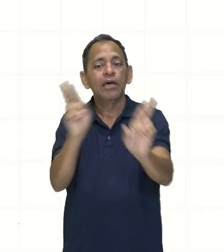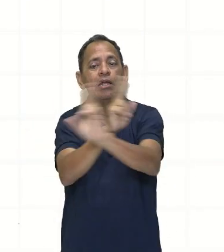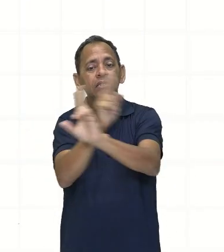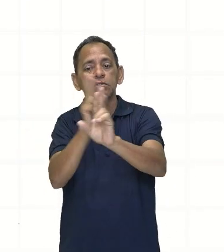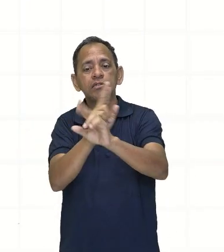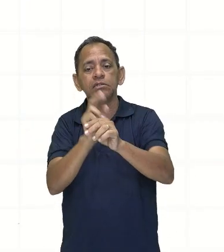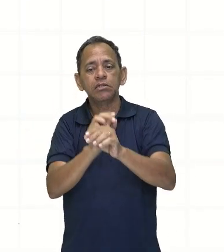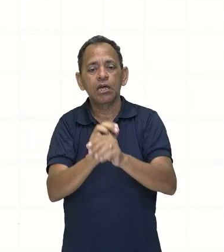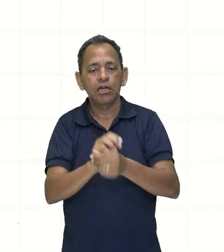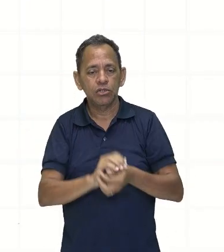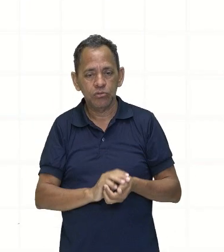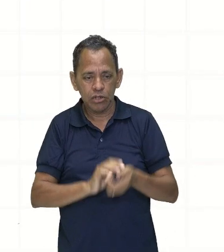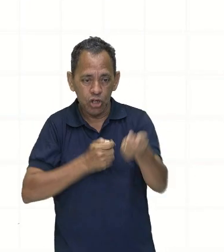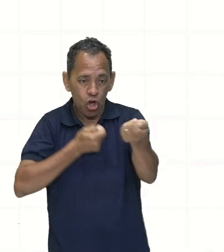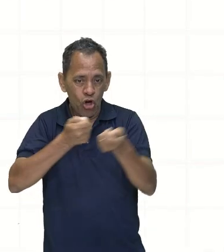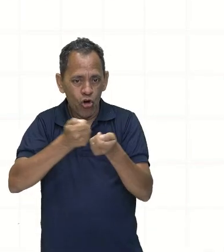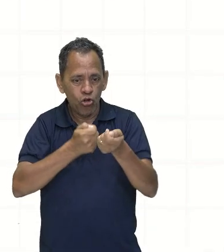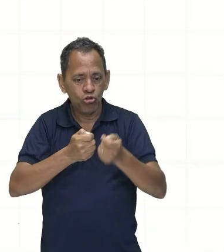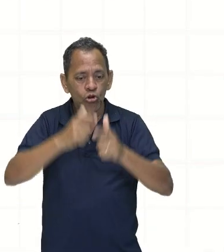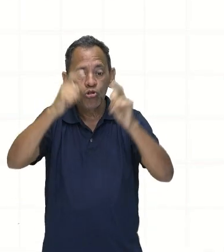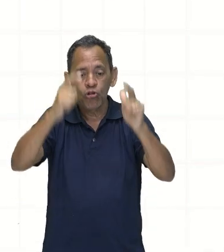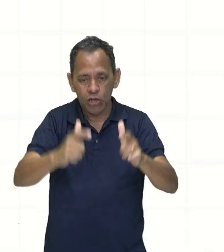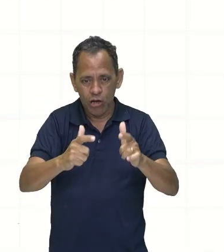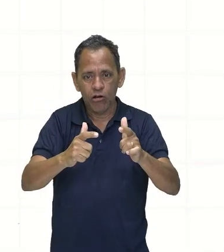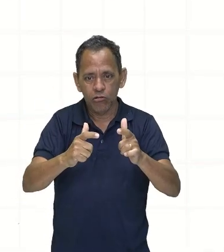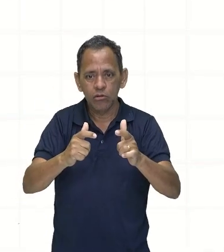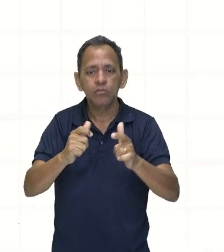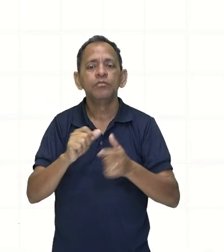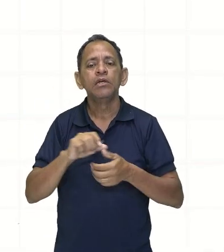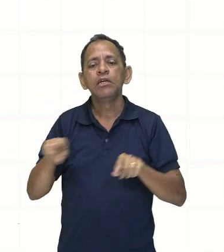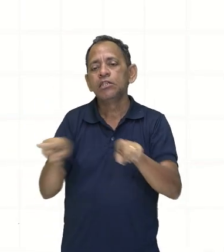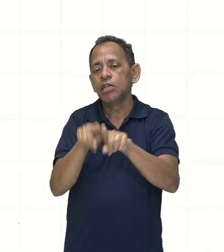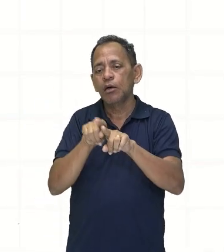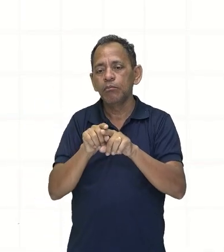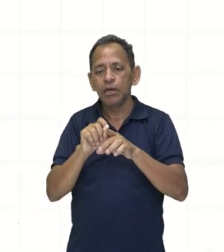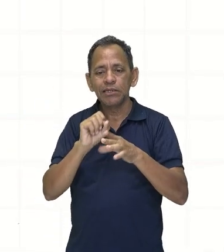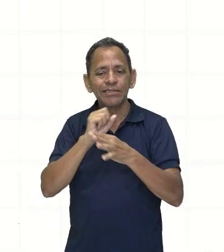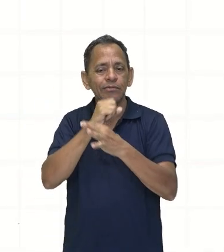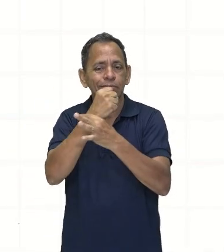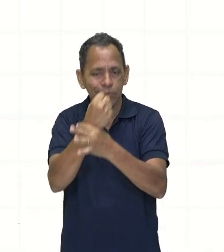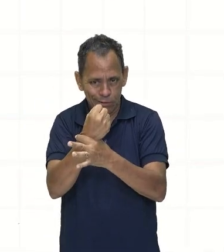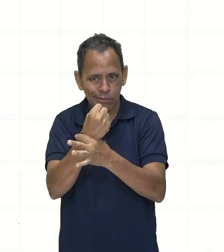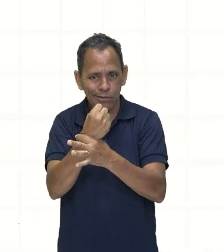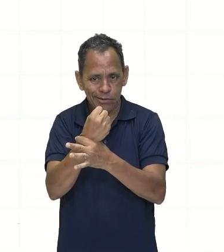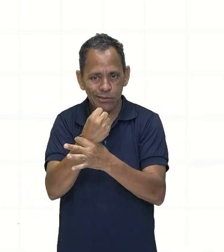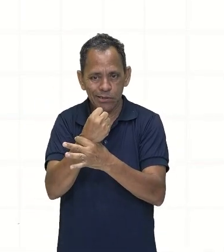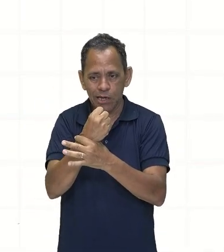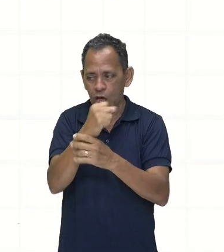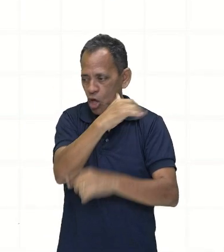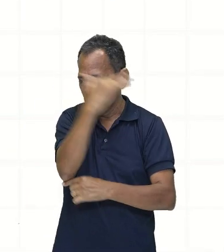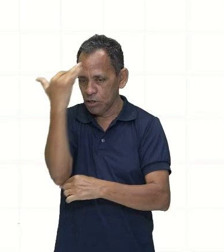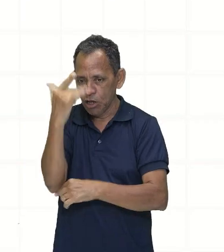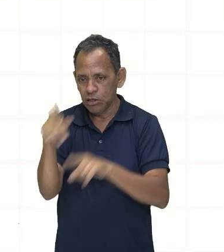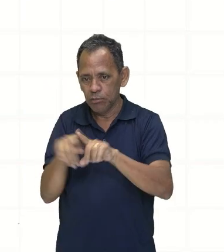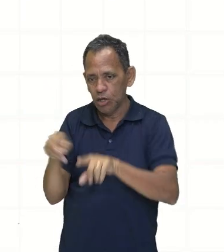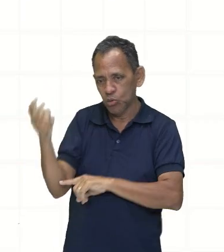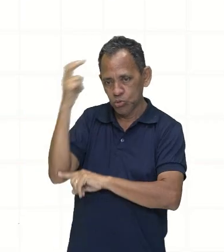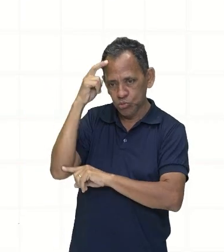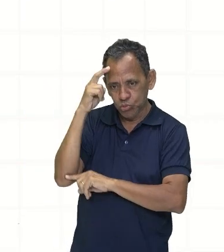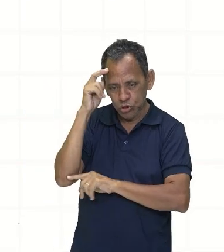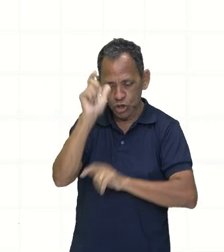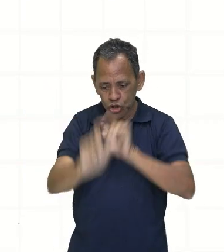desses territórios, e isso acaba garantindo ali proteção ambiental e também a proteção da cultura dos povos